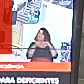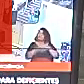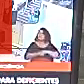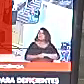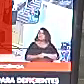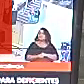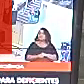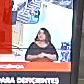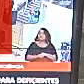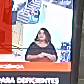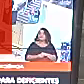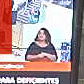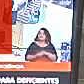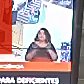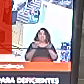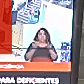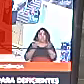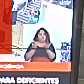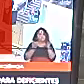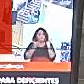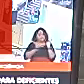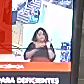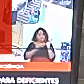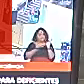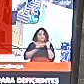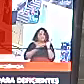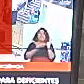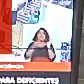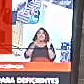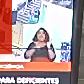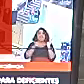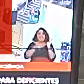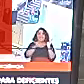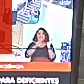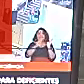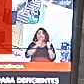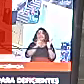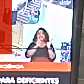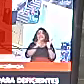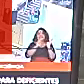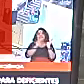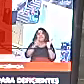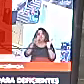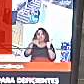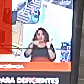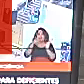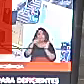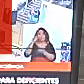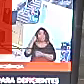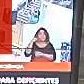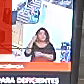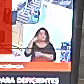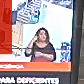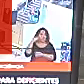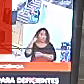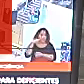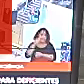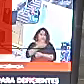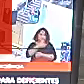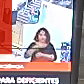Passo a palavra a Estevão Machado de Assis Carvalho, defensor público, representando